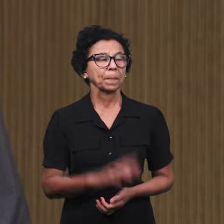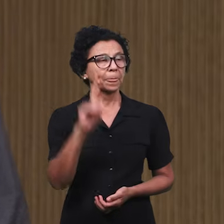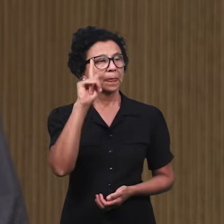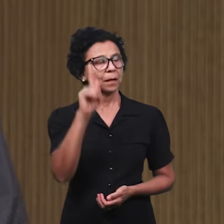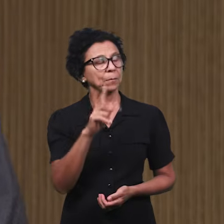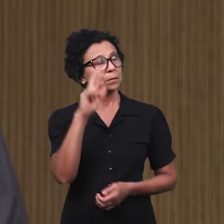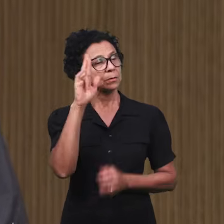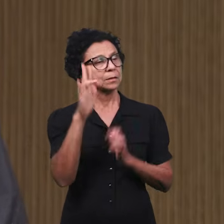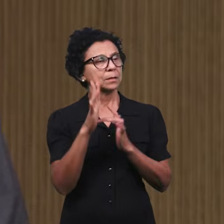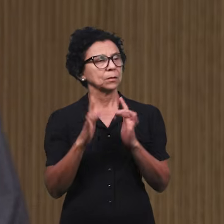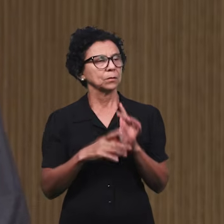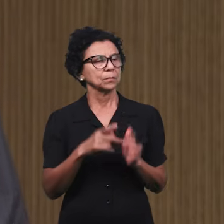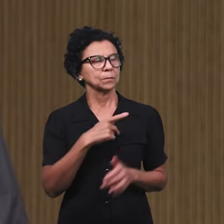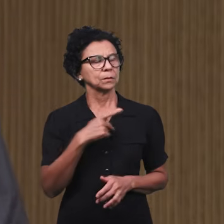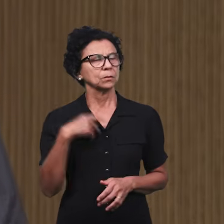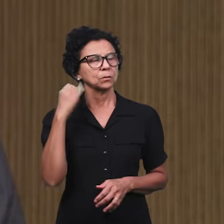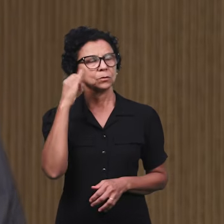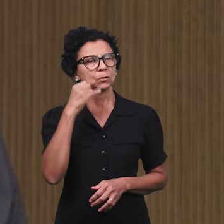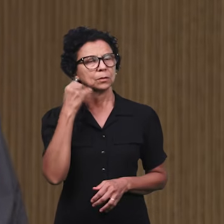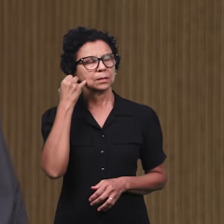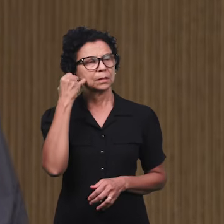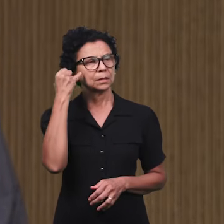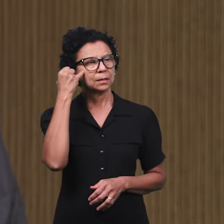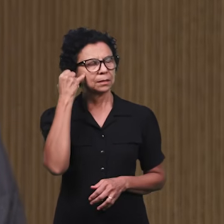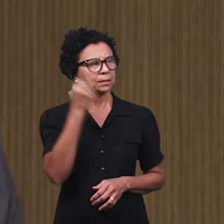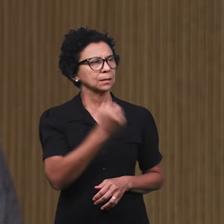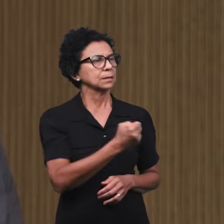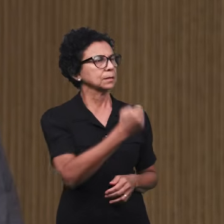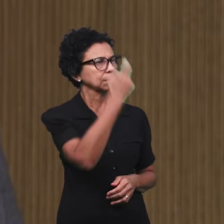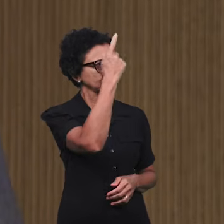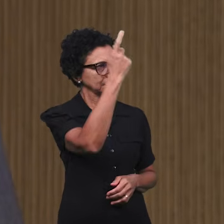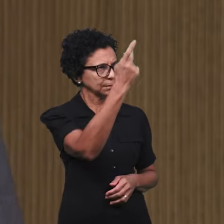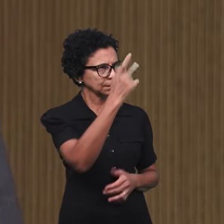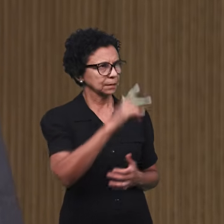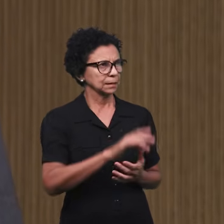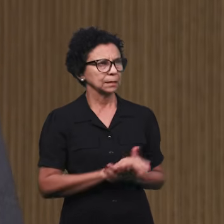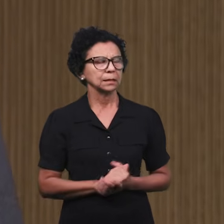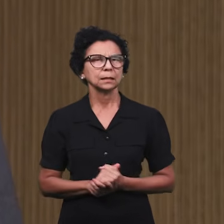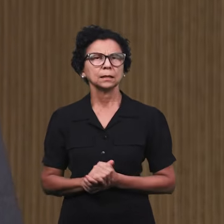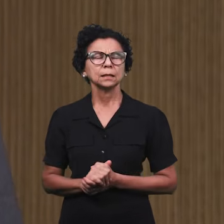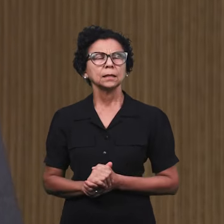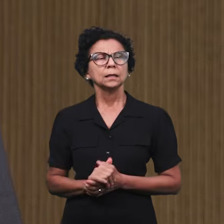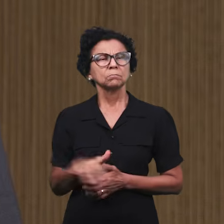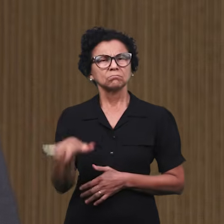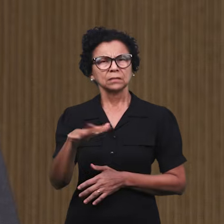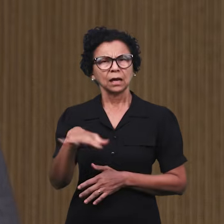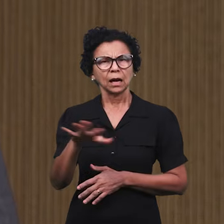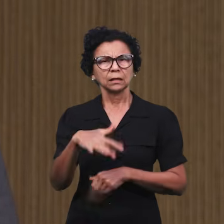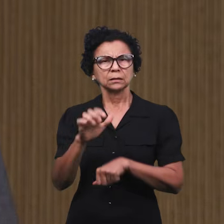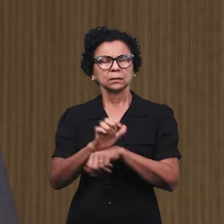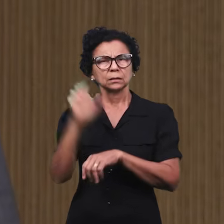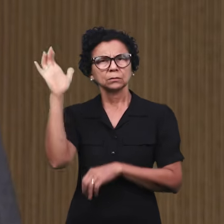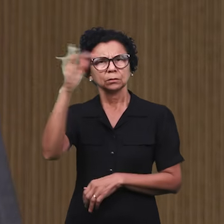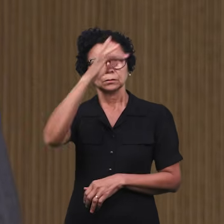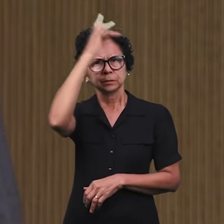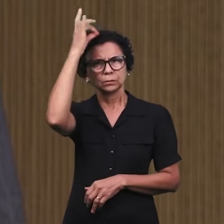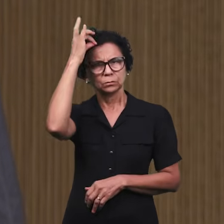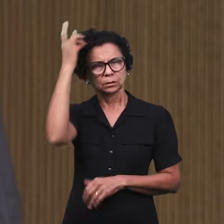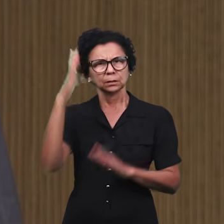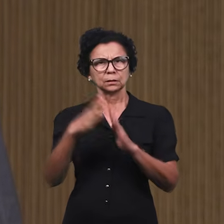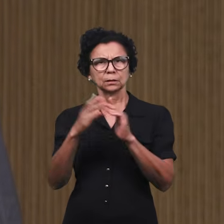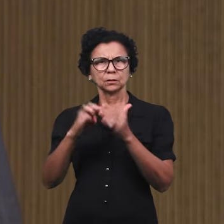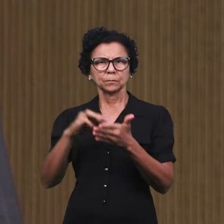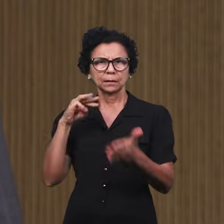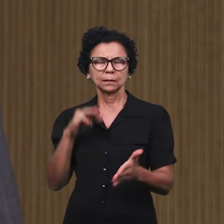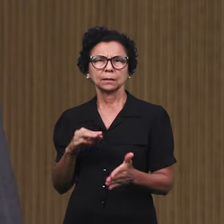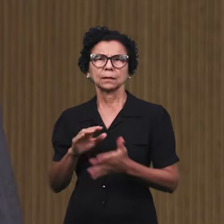Paz do Senhor, Priscila. Me chamo Tainara, sou da igreja do 13 de Maio, em Viana, aqui no Espírito Santo, do pastor Alcilésio. E a minha